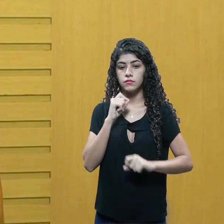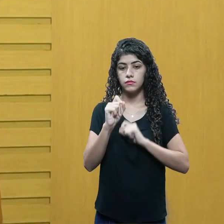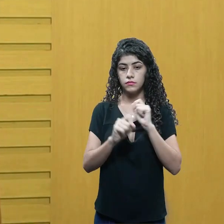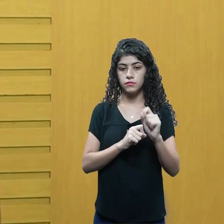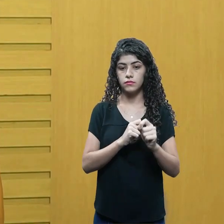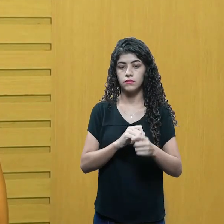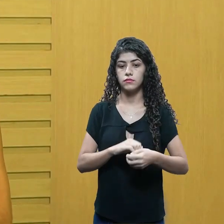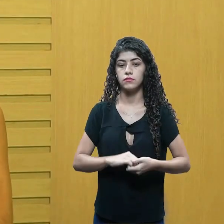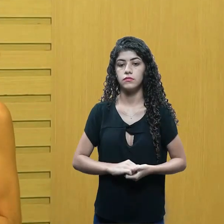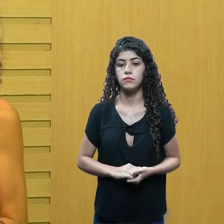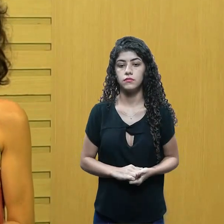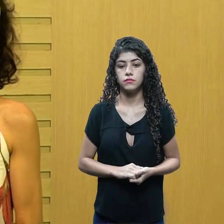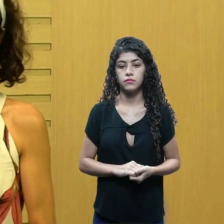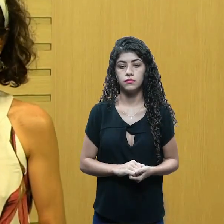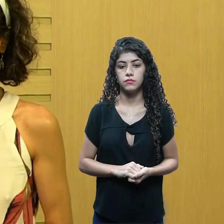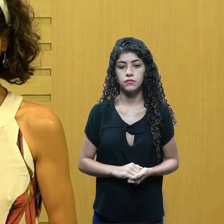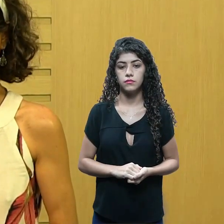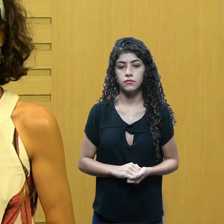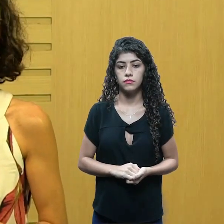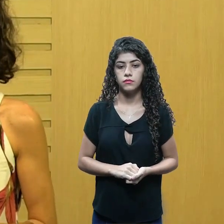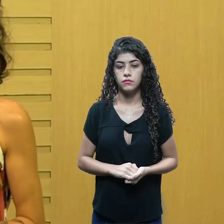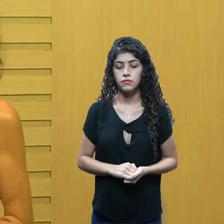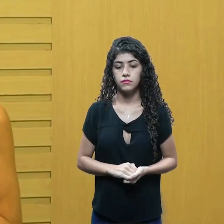dentro do processo contábil.